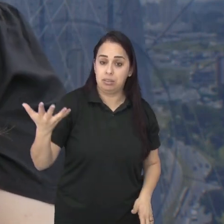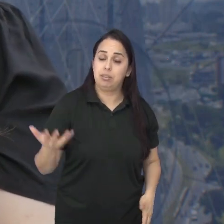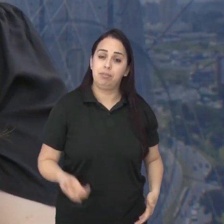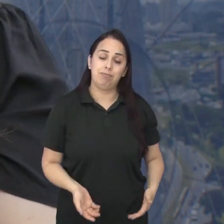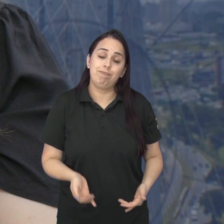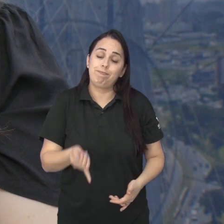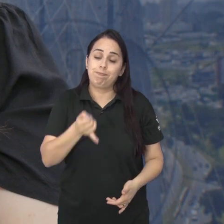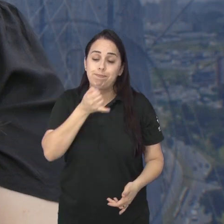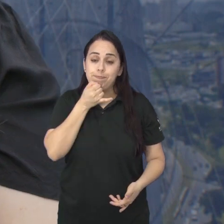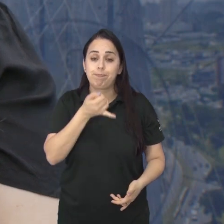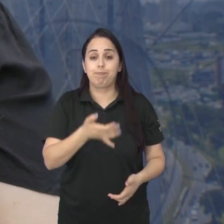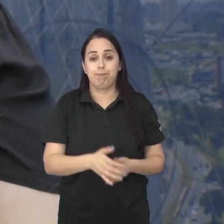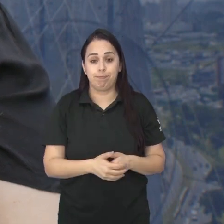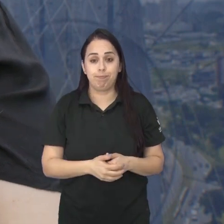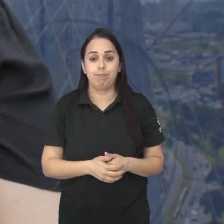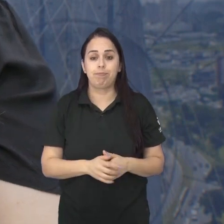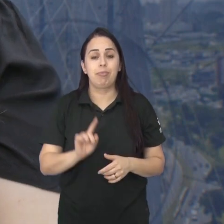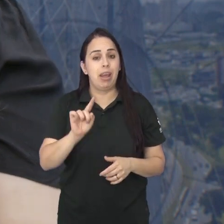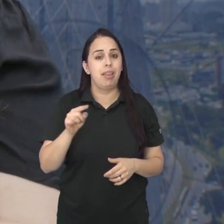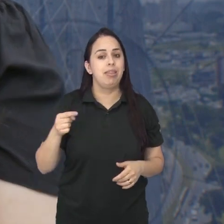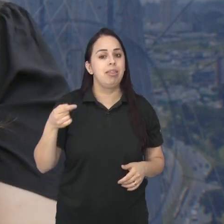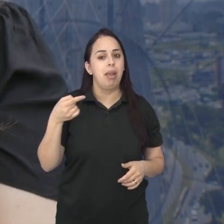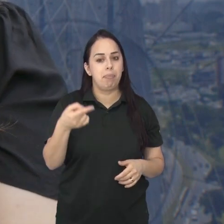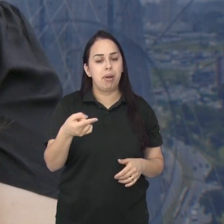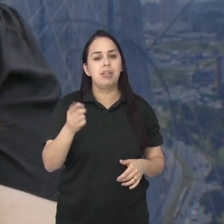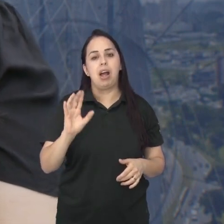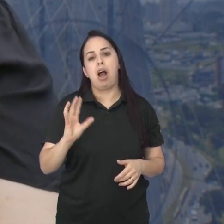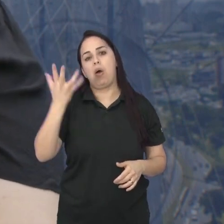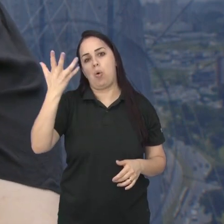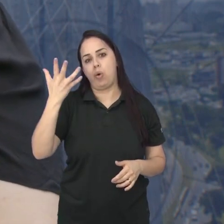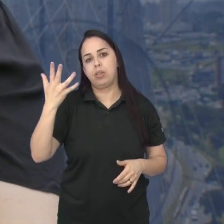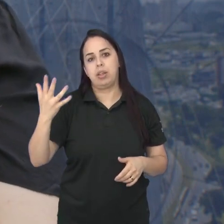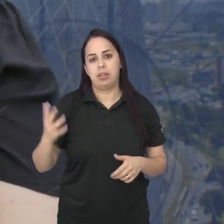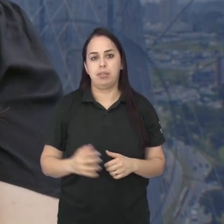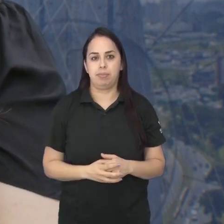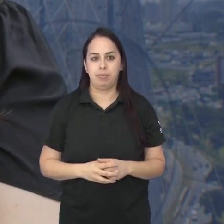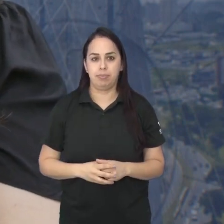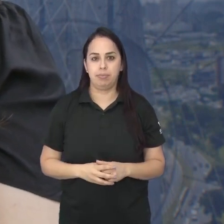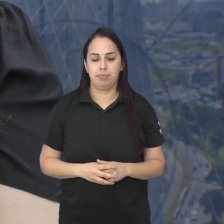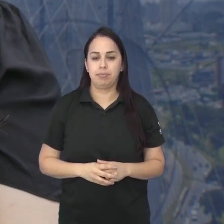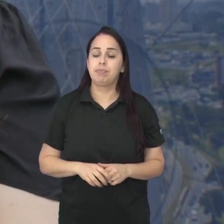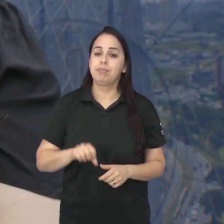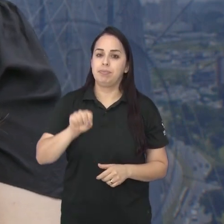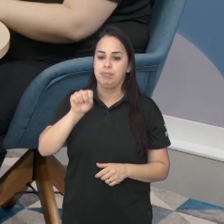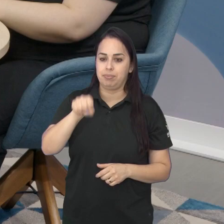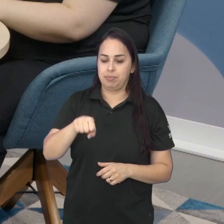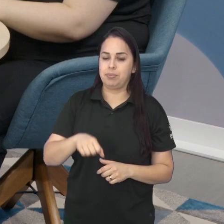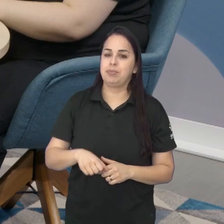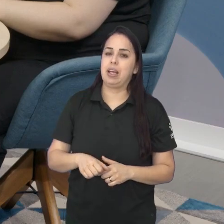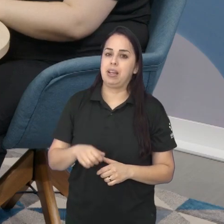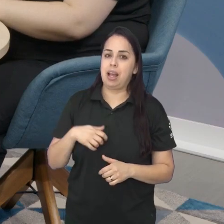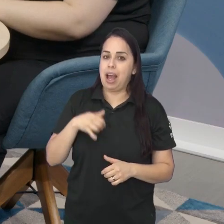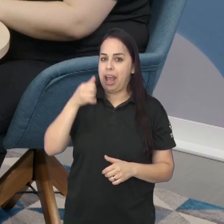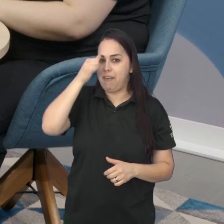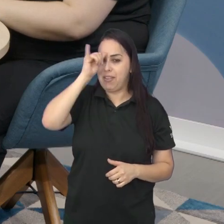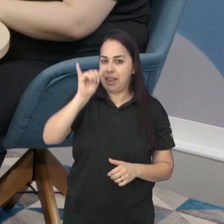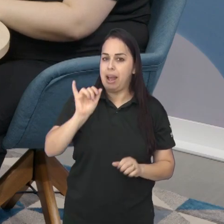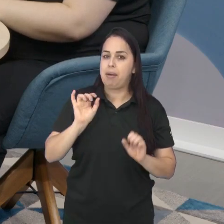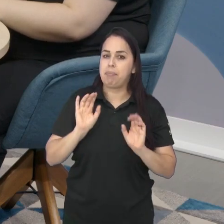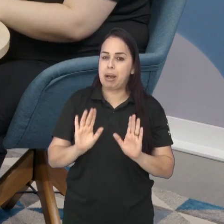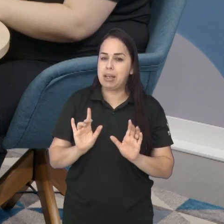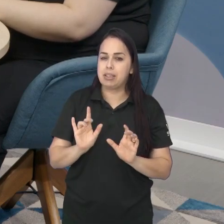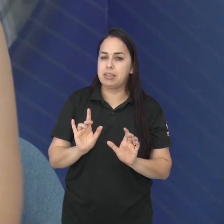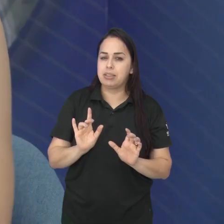aí não tem muito o que fazer. Infelizmente, depois acaba acontecendo a tragédia. Sim. E a precaução